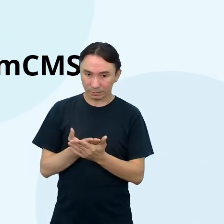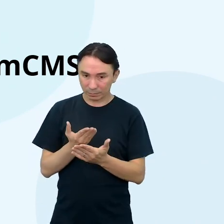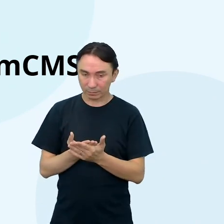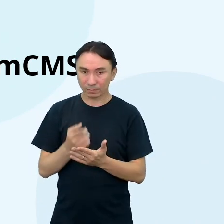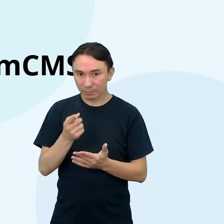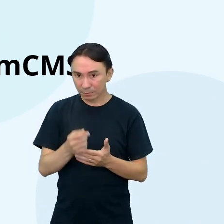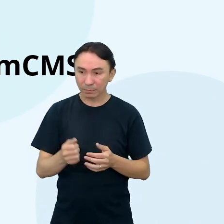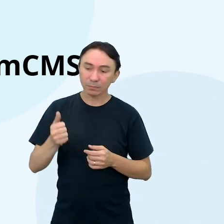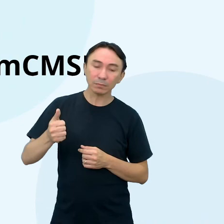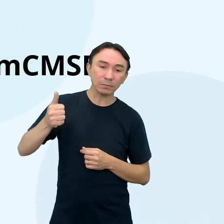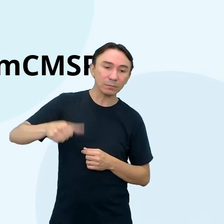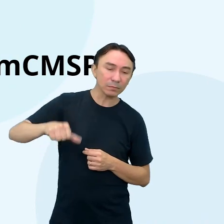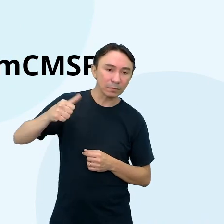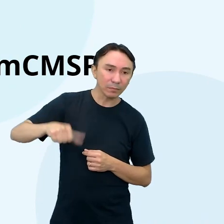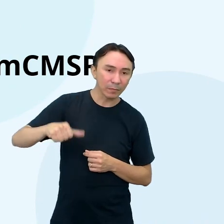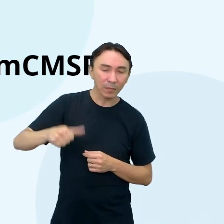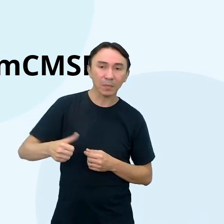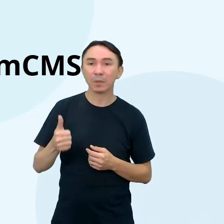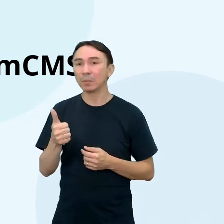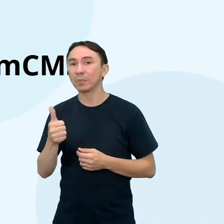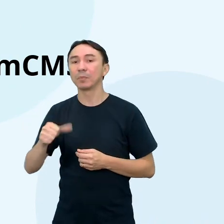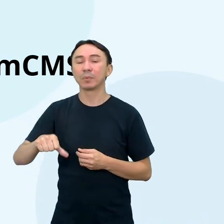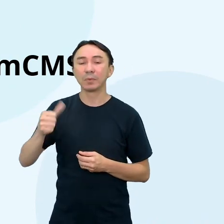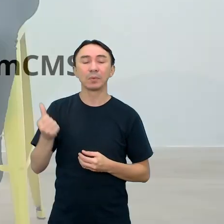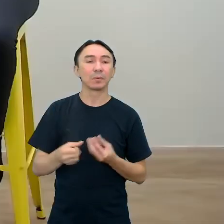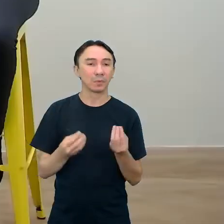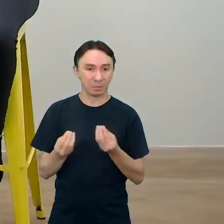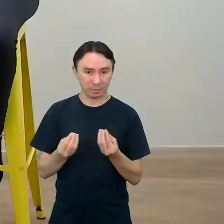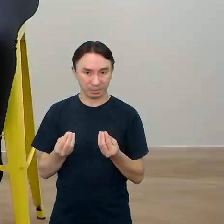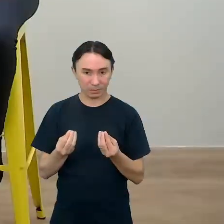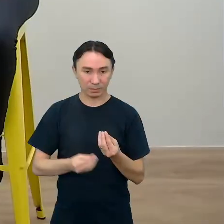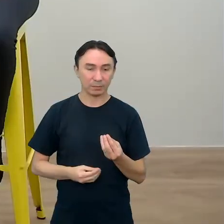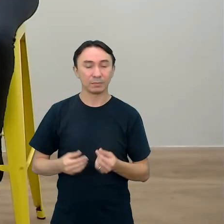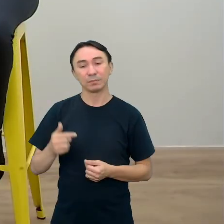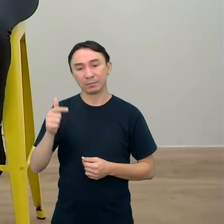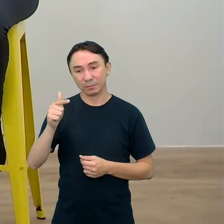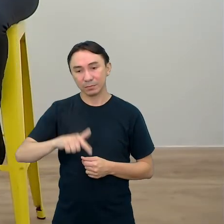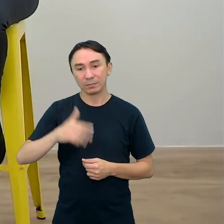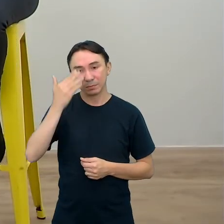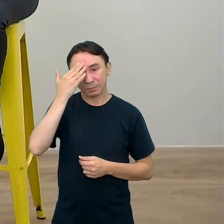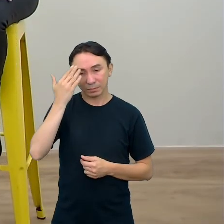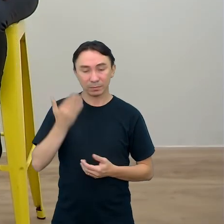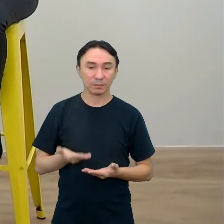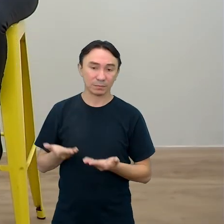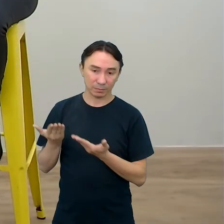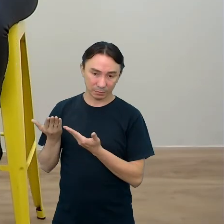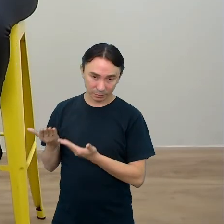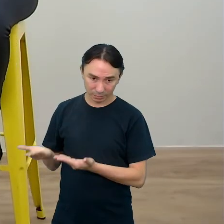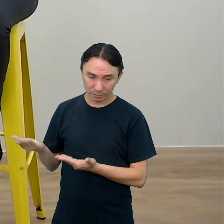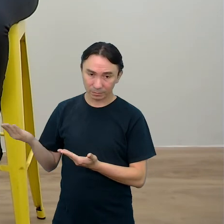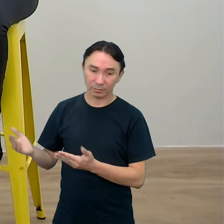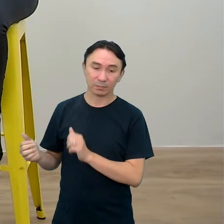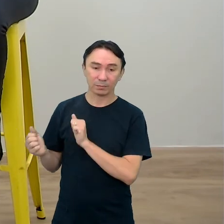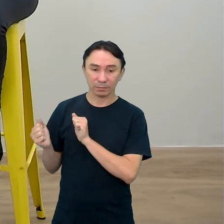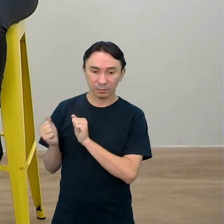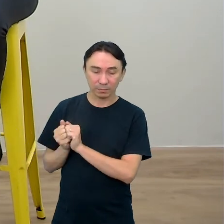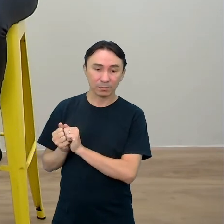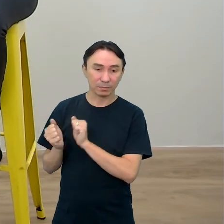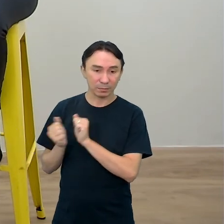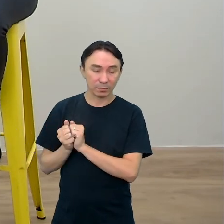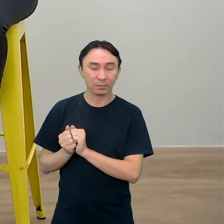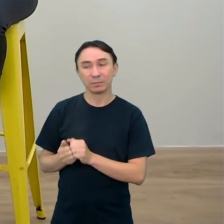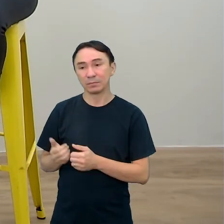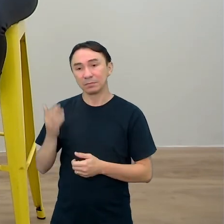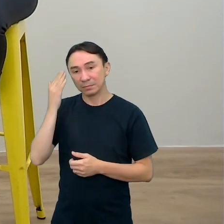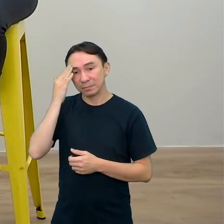aí, colocando aí a sua avaliação. Agradeço mais uma vez a presença da professora Priscila hoje aqui comigo,